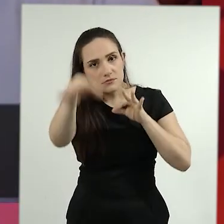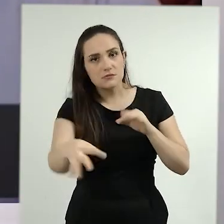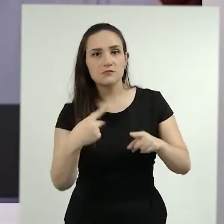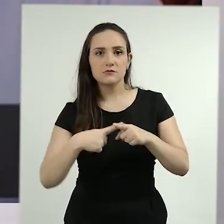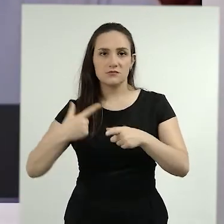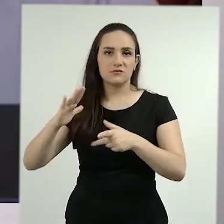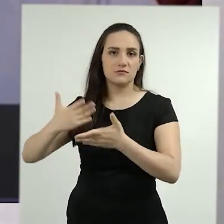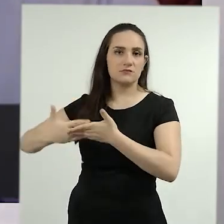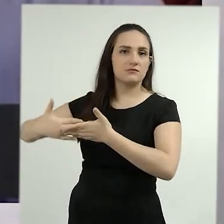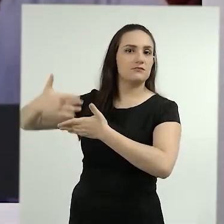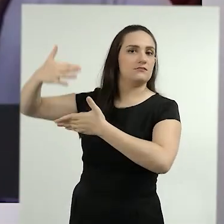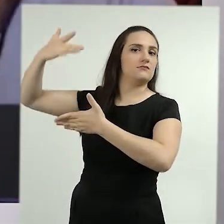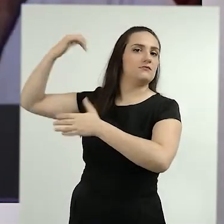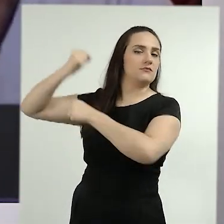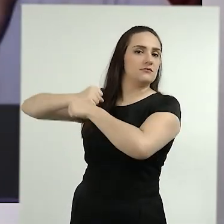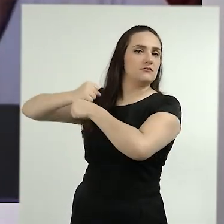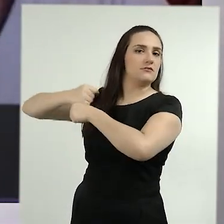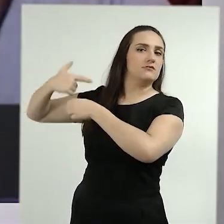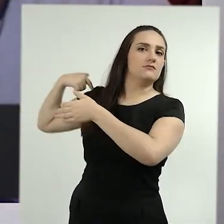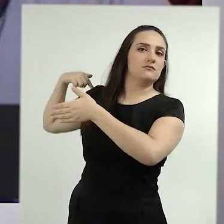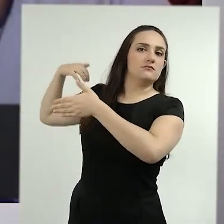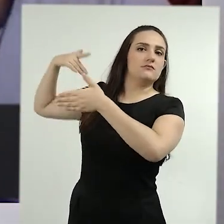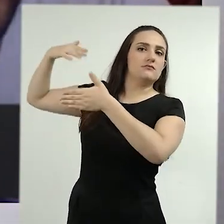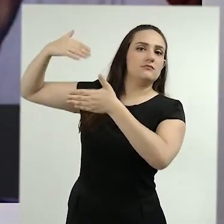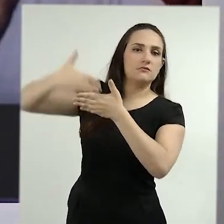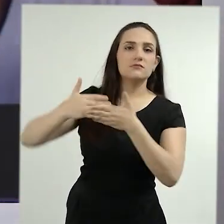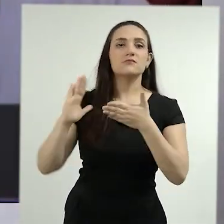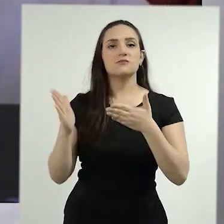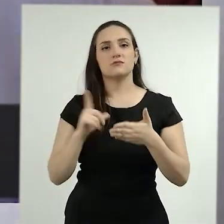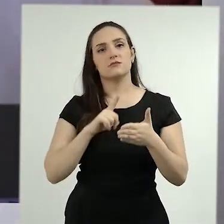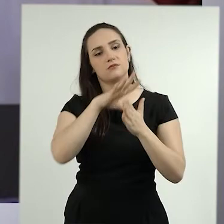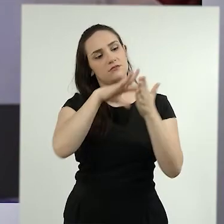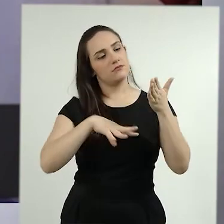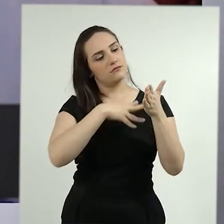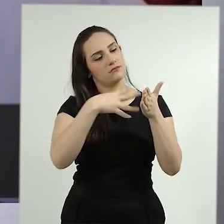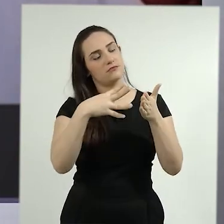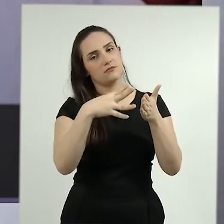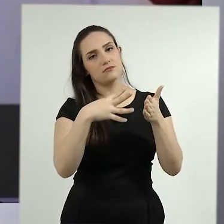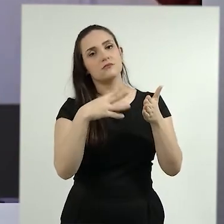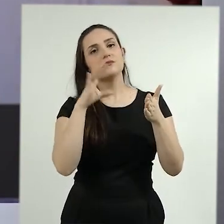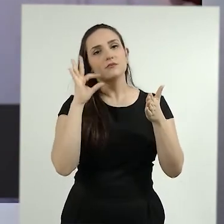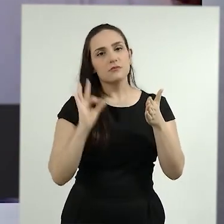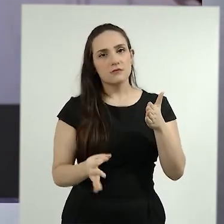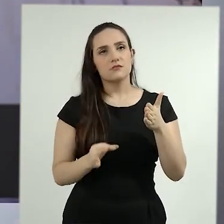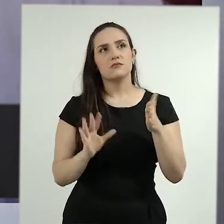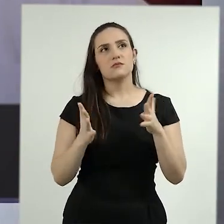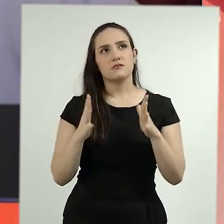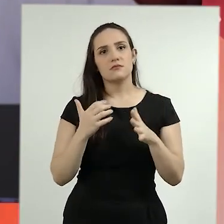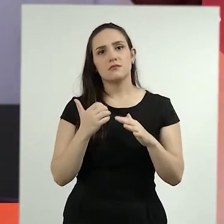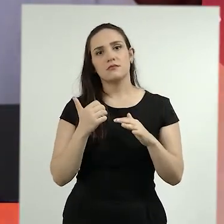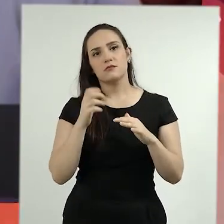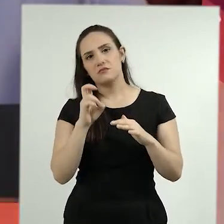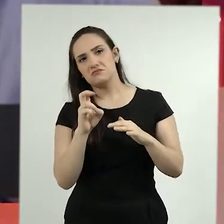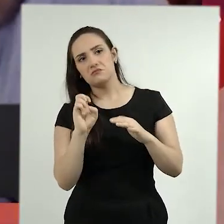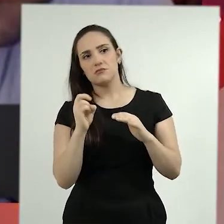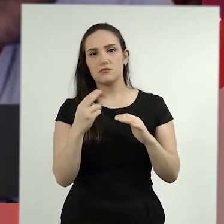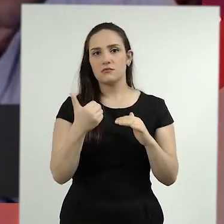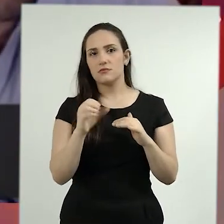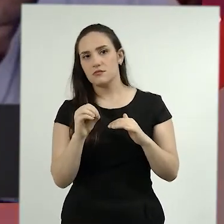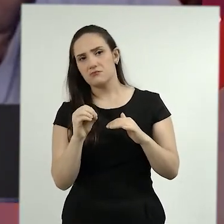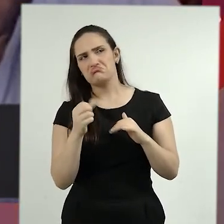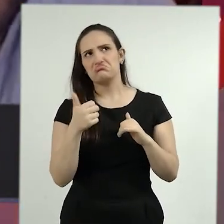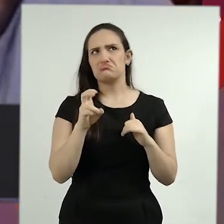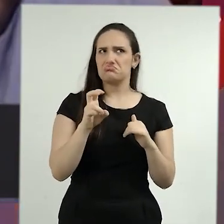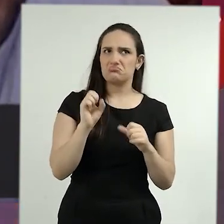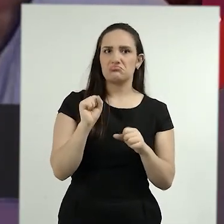planejamento, ele vem de muitos anos atrás já, para os projetos, então nós temos um cronograma a seguir para 5, 10, 15 anos. A